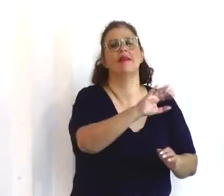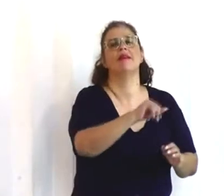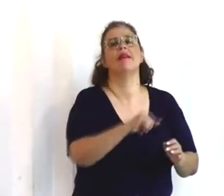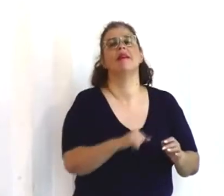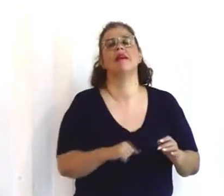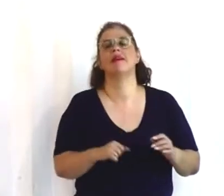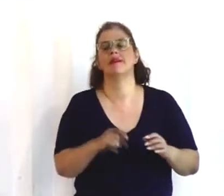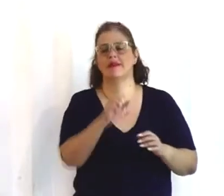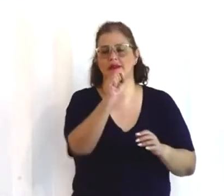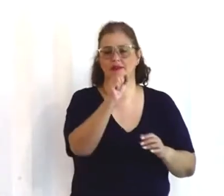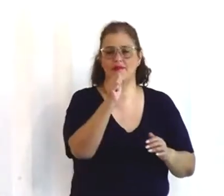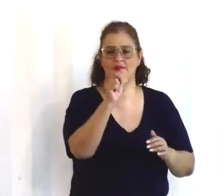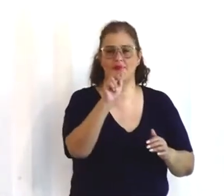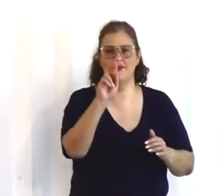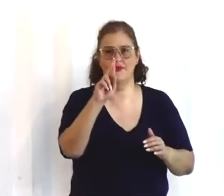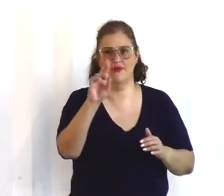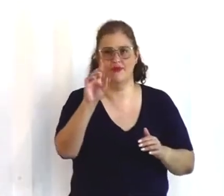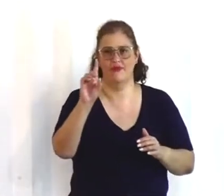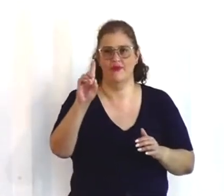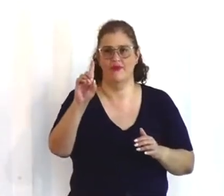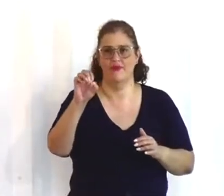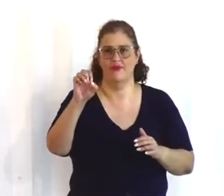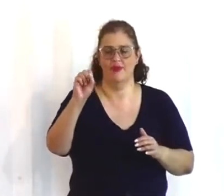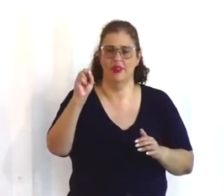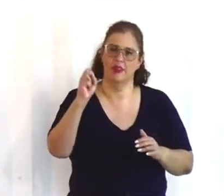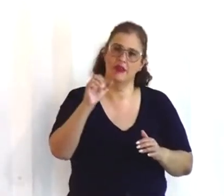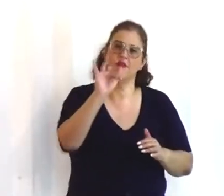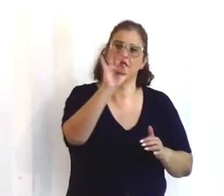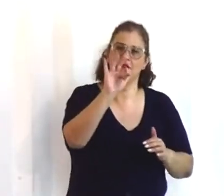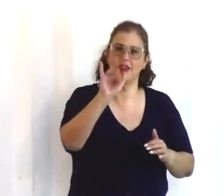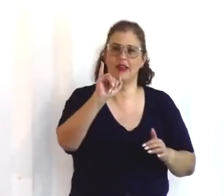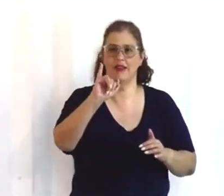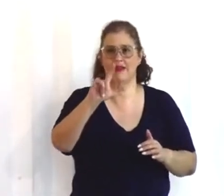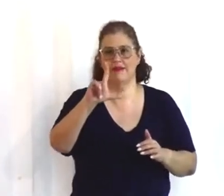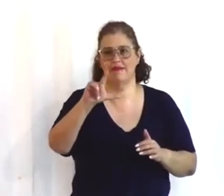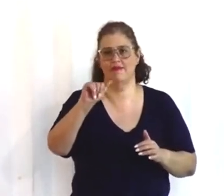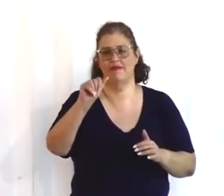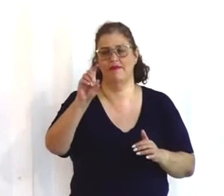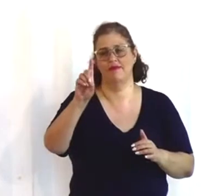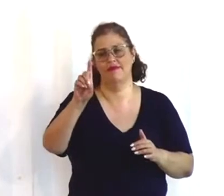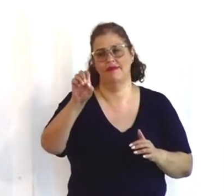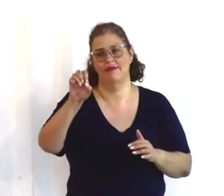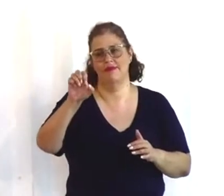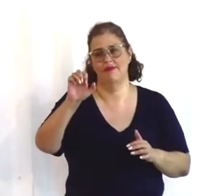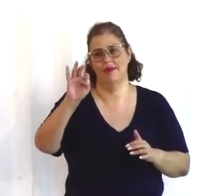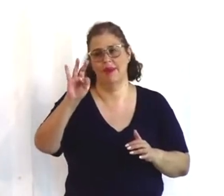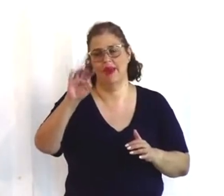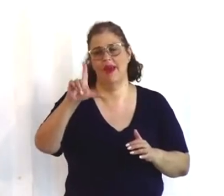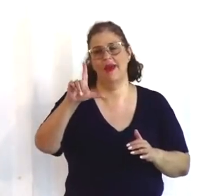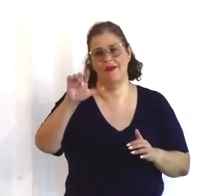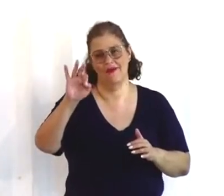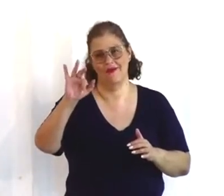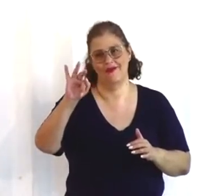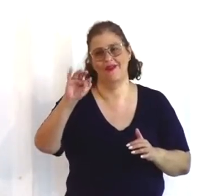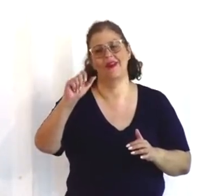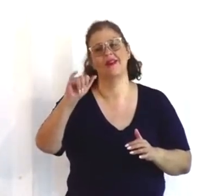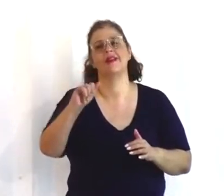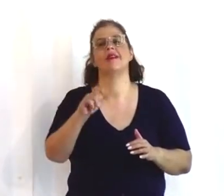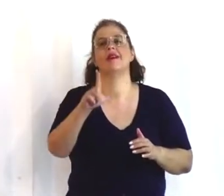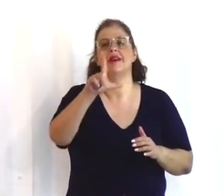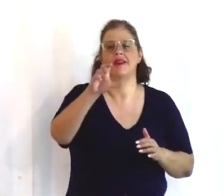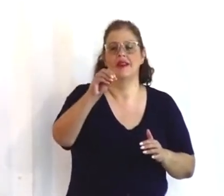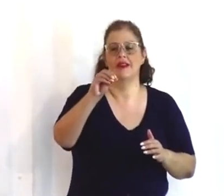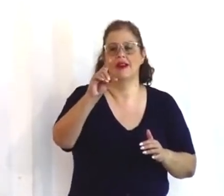Laodiceia. É interessante que essas cartas, irmãos, elas foram lidas especificamente para cada igreja, mas elas também circulavam. Então,